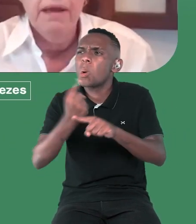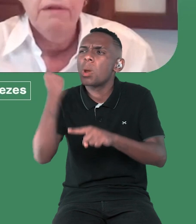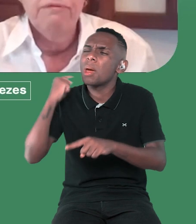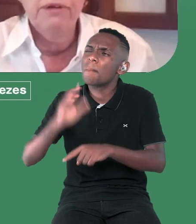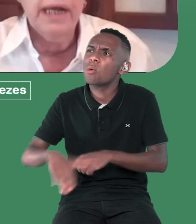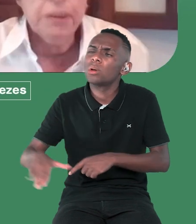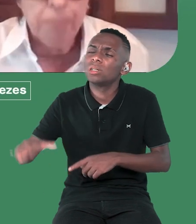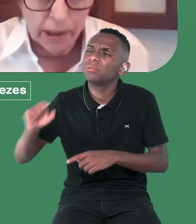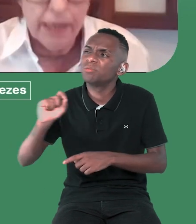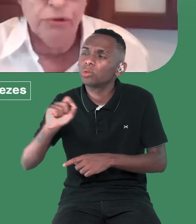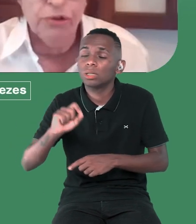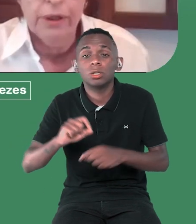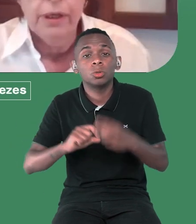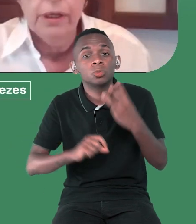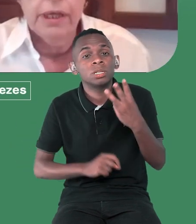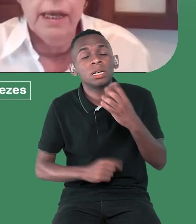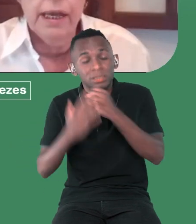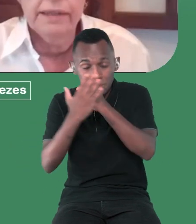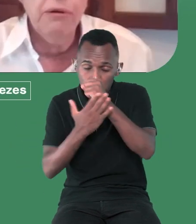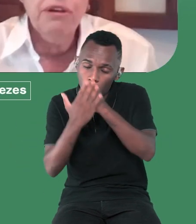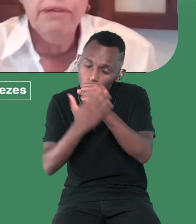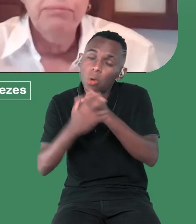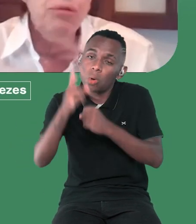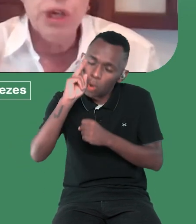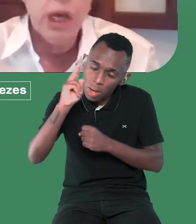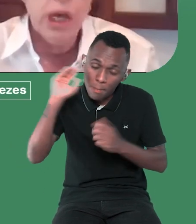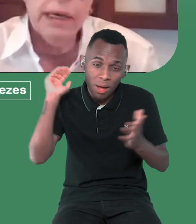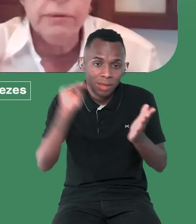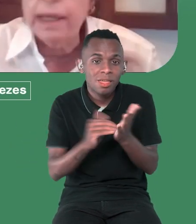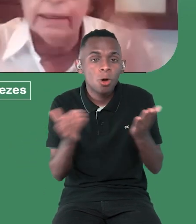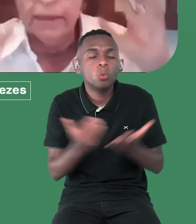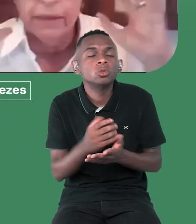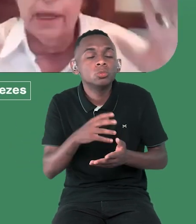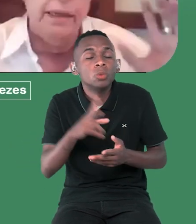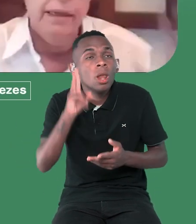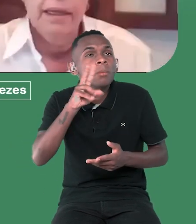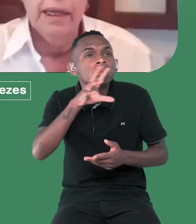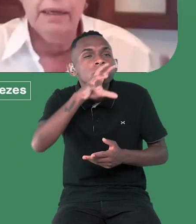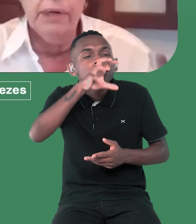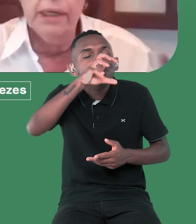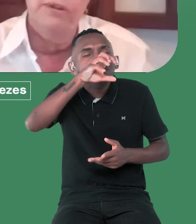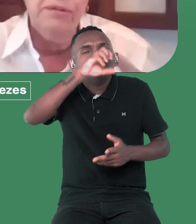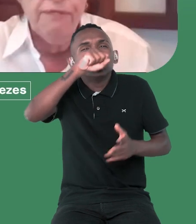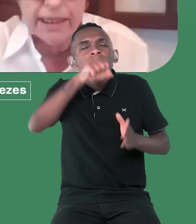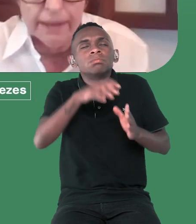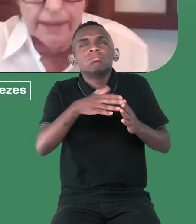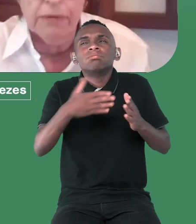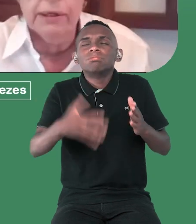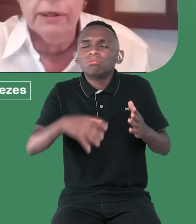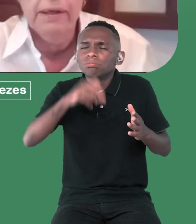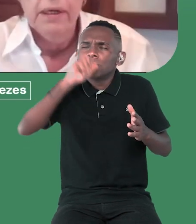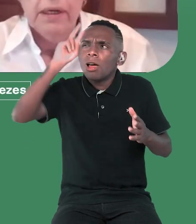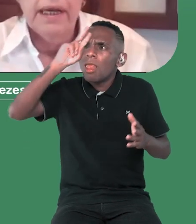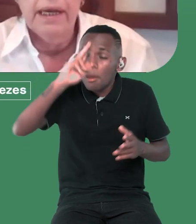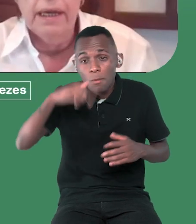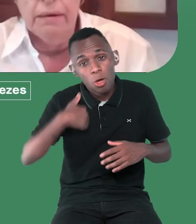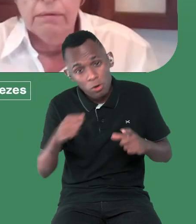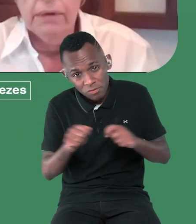infância foi Os Três Porquinhos, que até hoje eu lembro do cheiro dele, assim, eu tenho essa coisa. Inclusive, estou fazendo